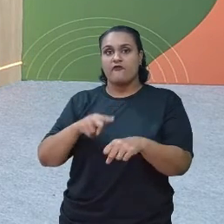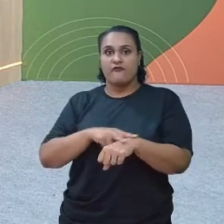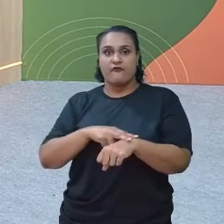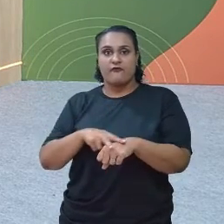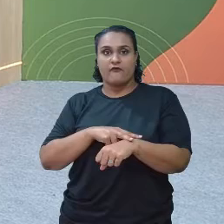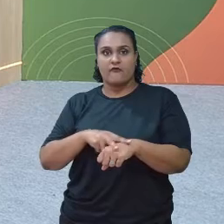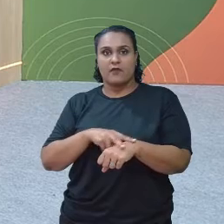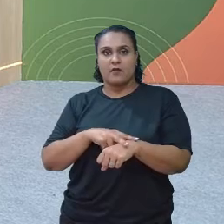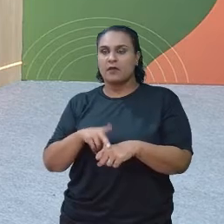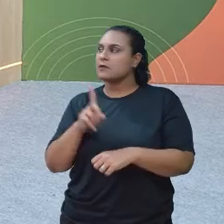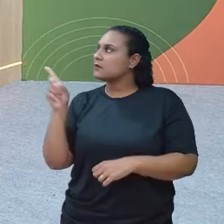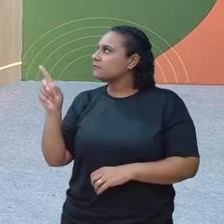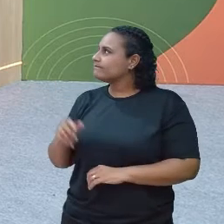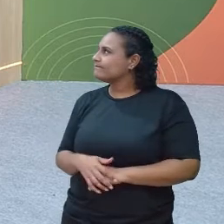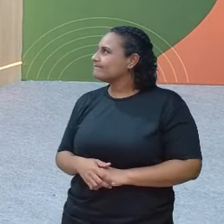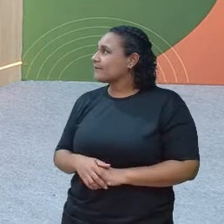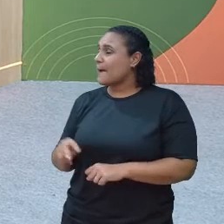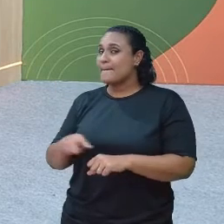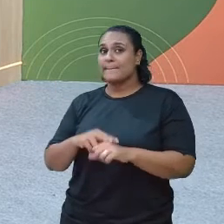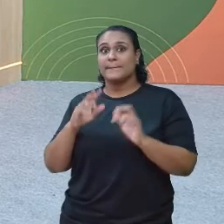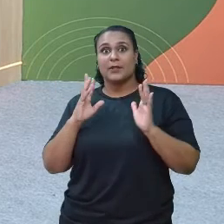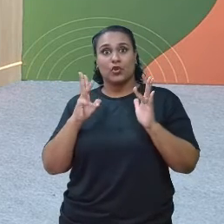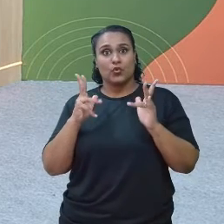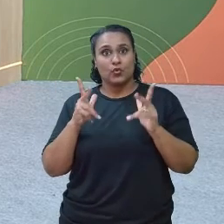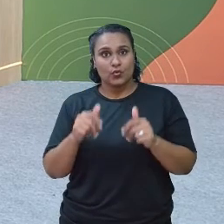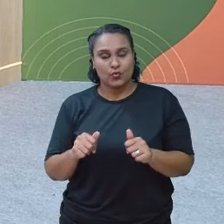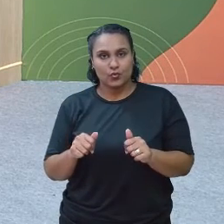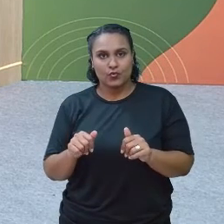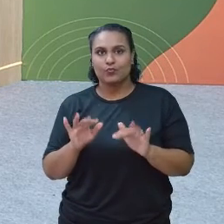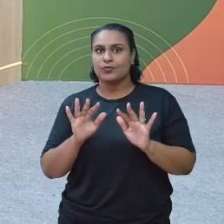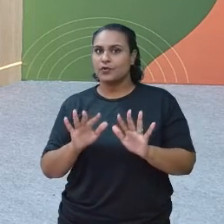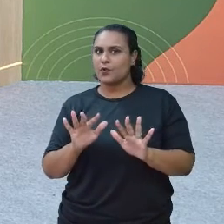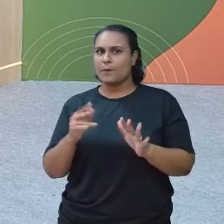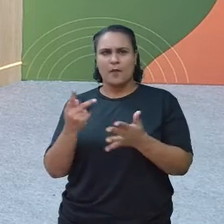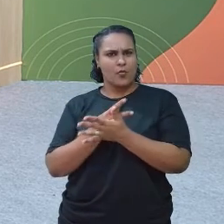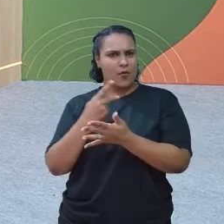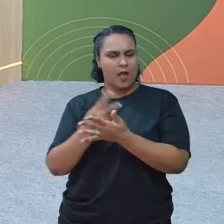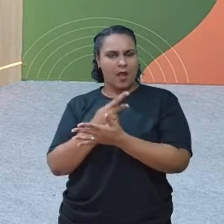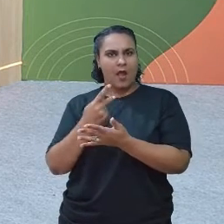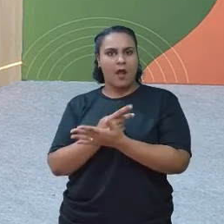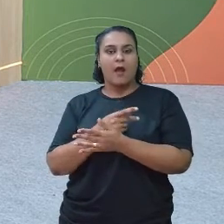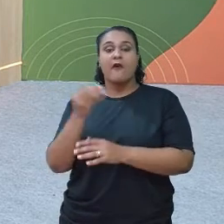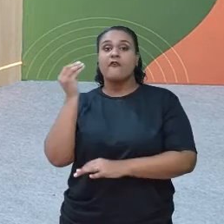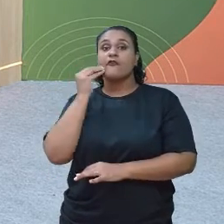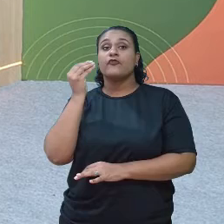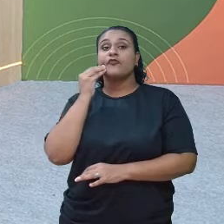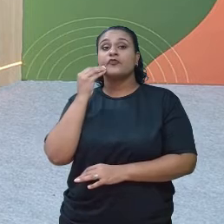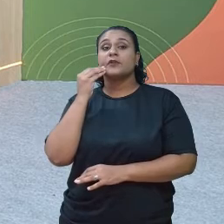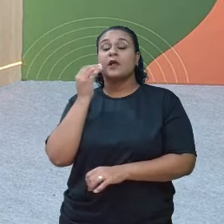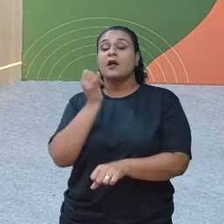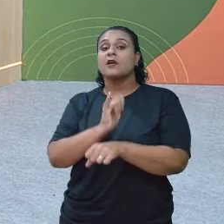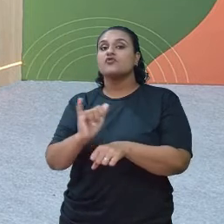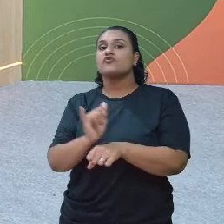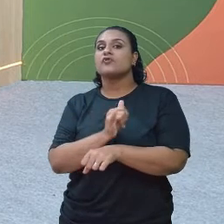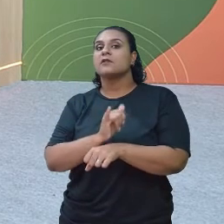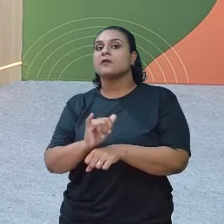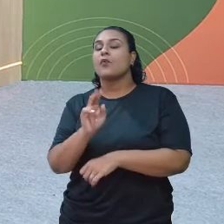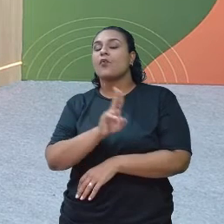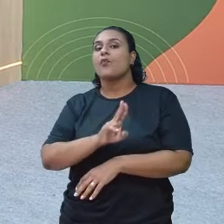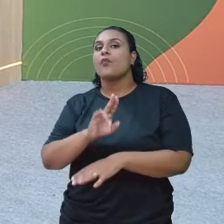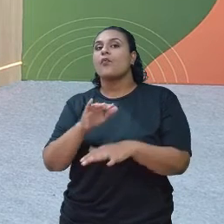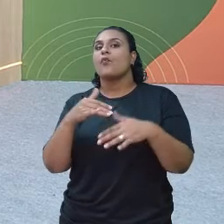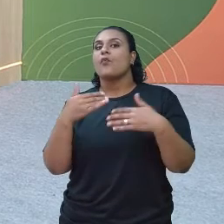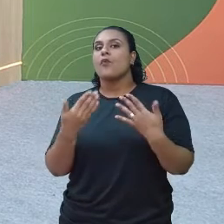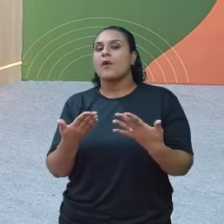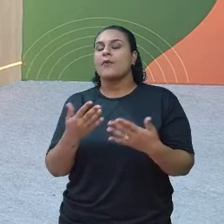verde. Então, nesse caso aí, para que essa falha não aconteça, eu vou tentar fazer da seguinte forma. Vamos supor